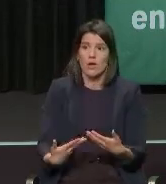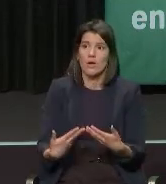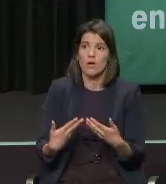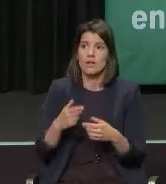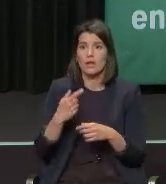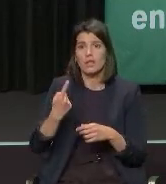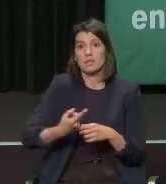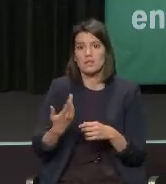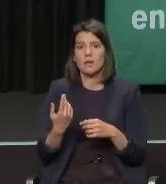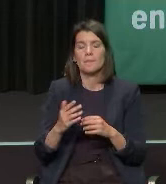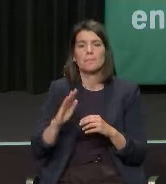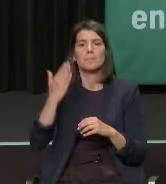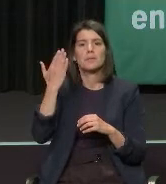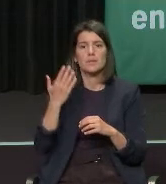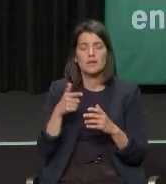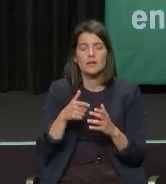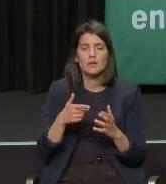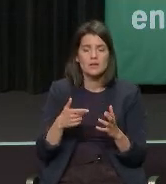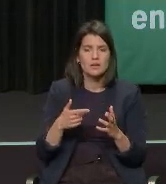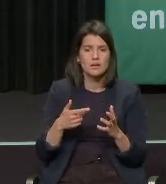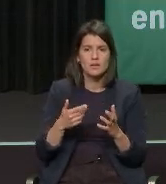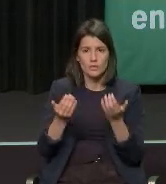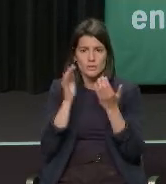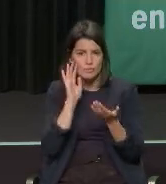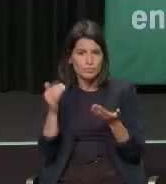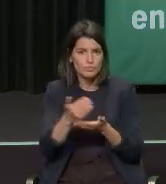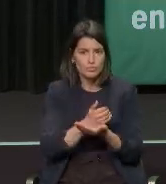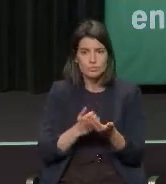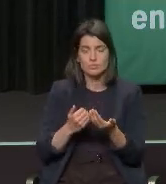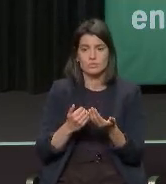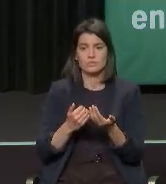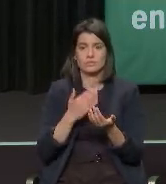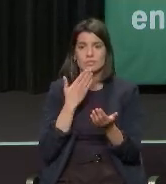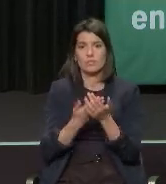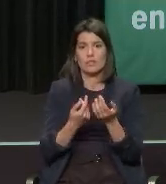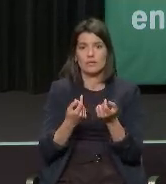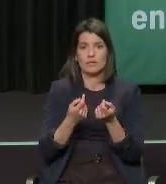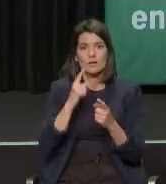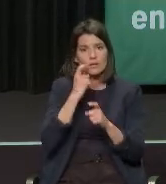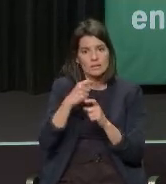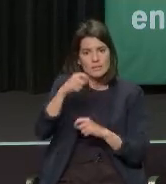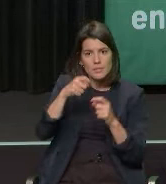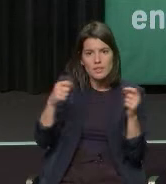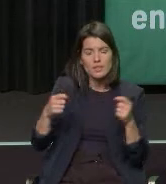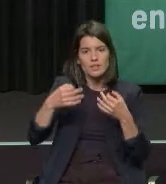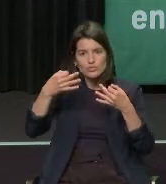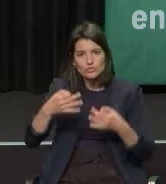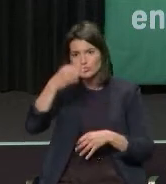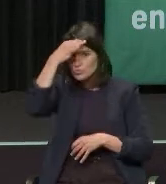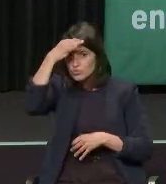vir a ter a primeira cobertura LIDAR de dados que vai permitir ter uma medição muito rigorosa da